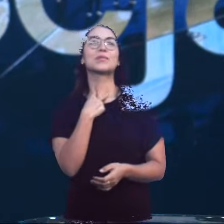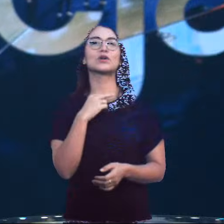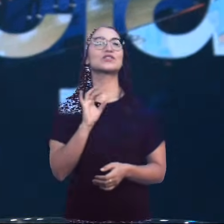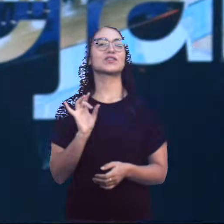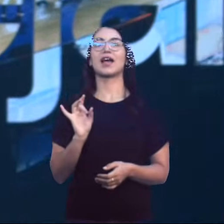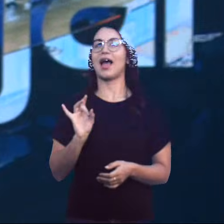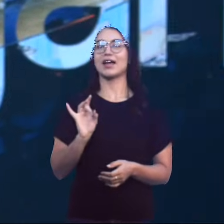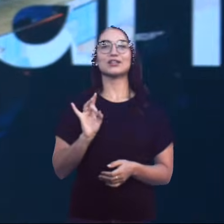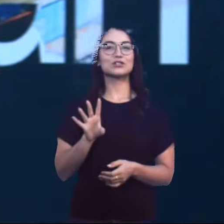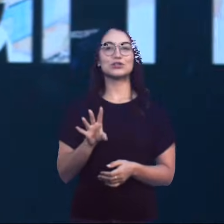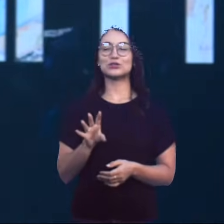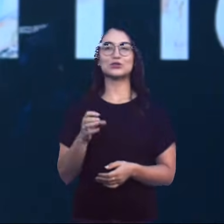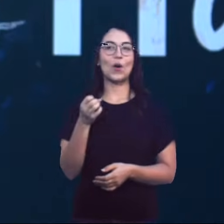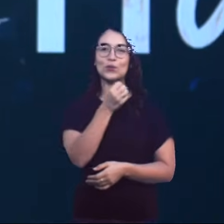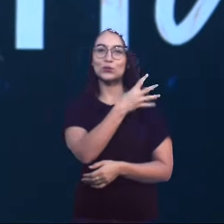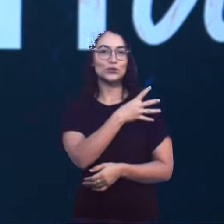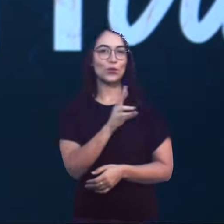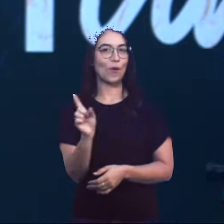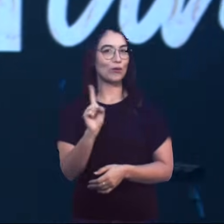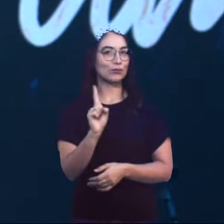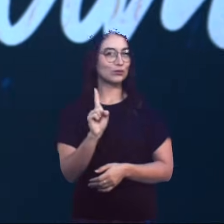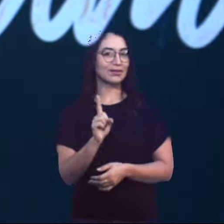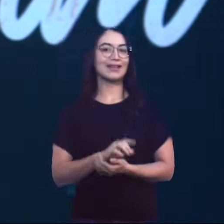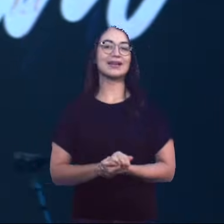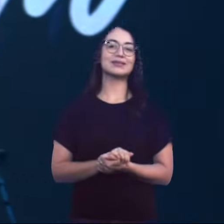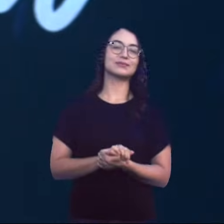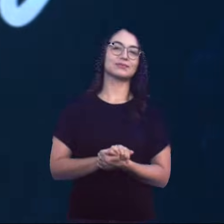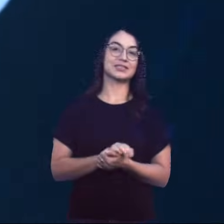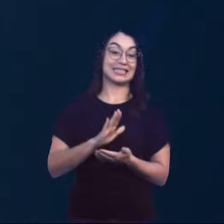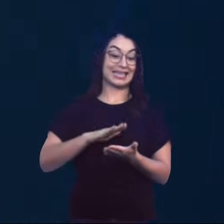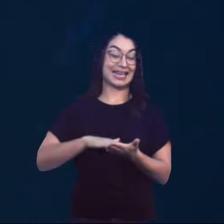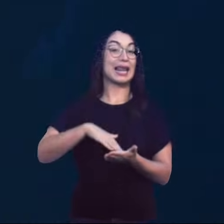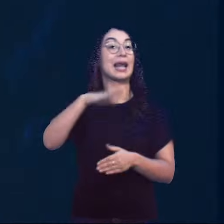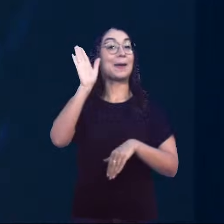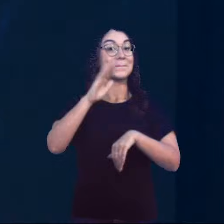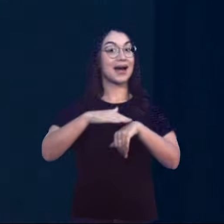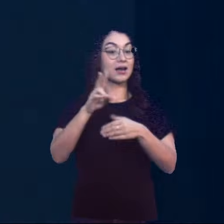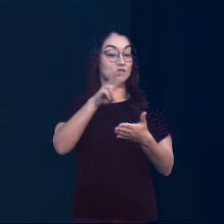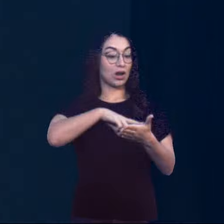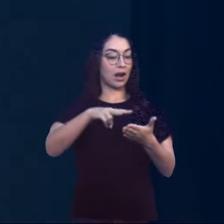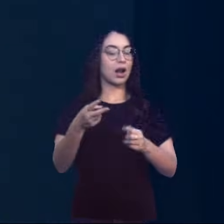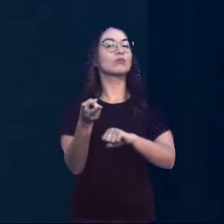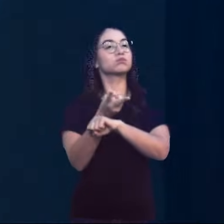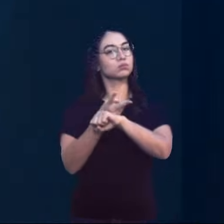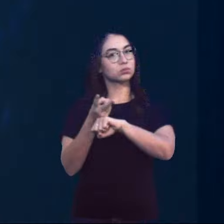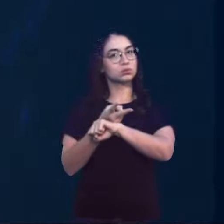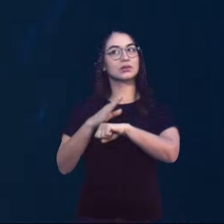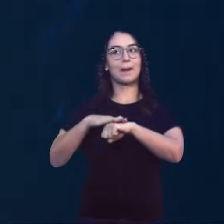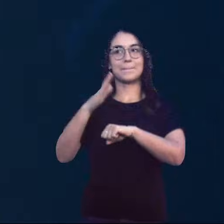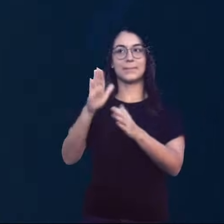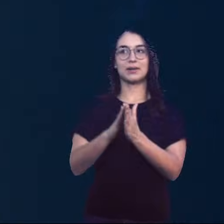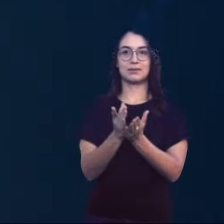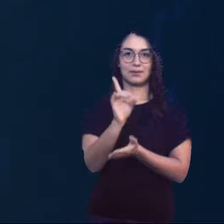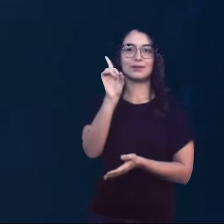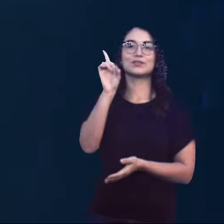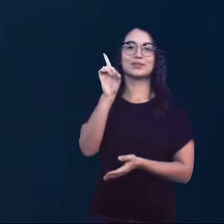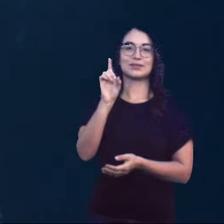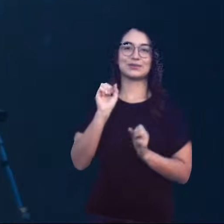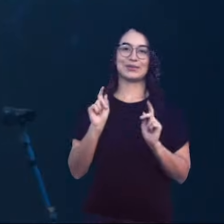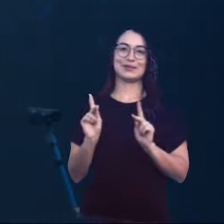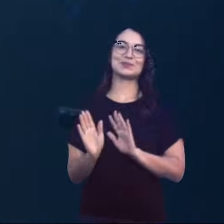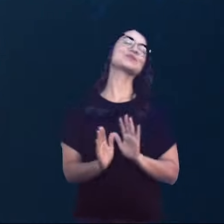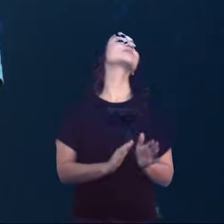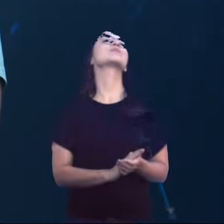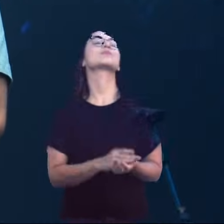do YouVersion, né? Tem que ler mais coisa, gente. Vamos buscar mais a Deus. Bom, a gente